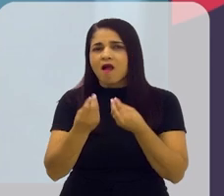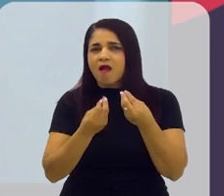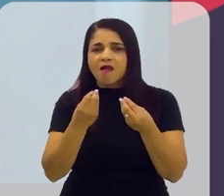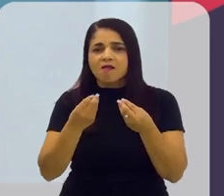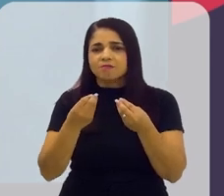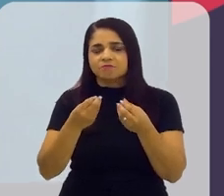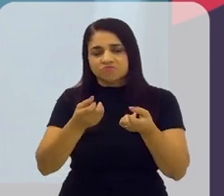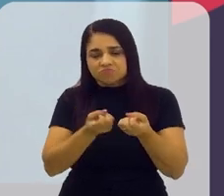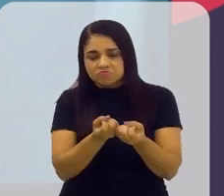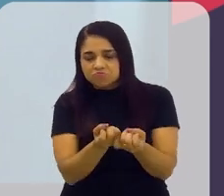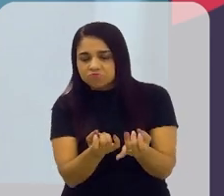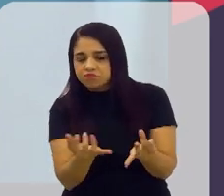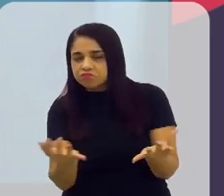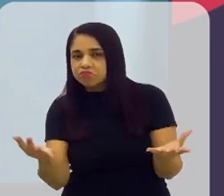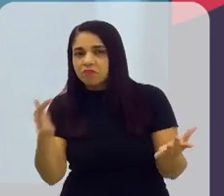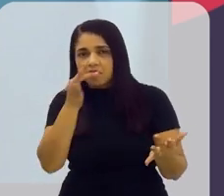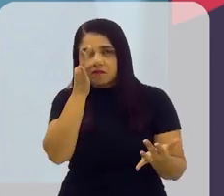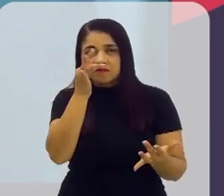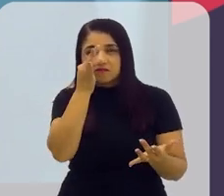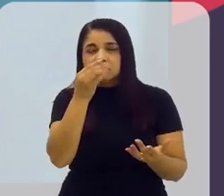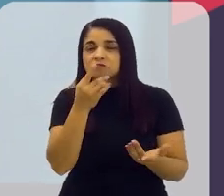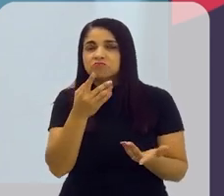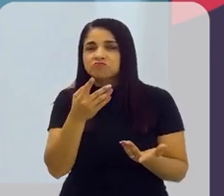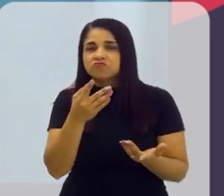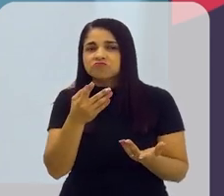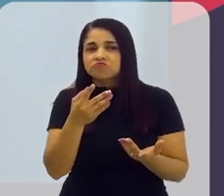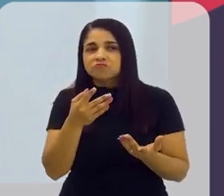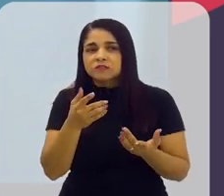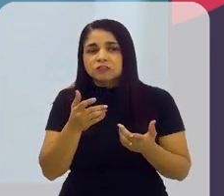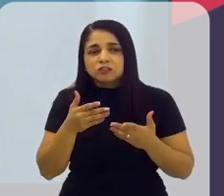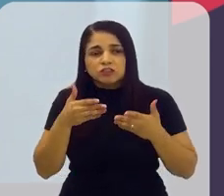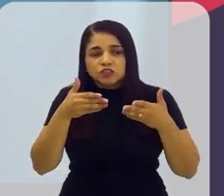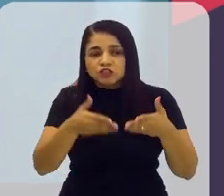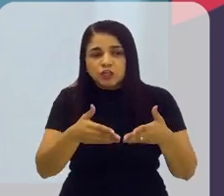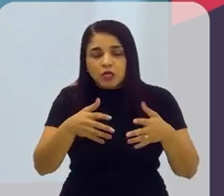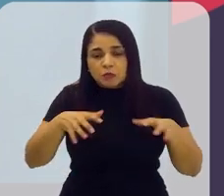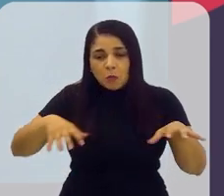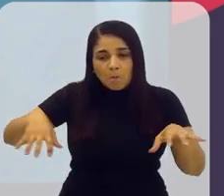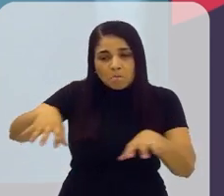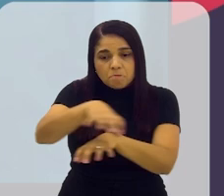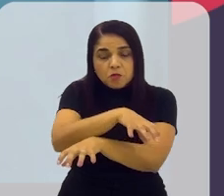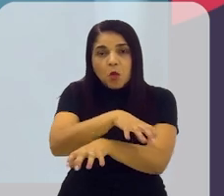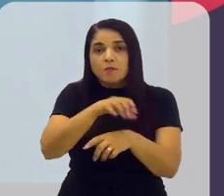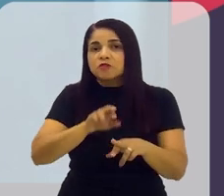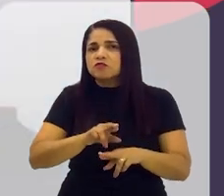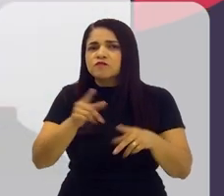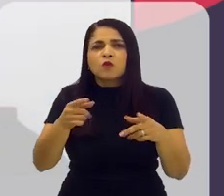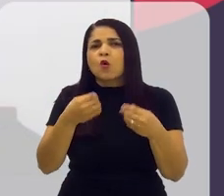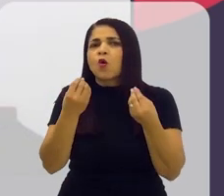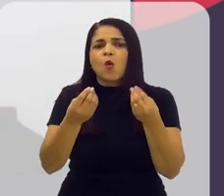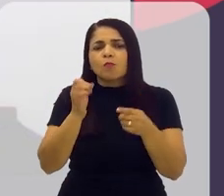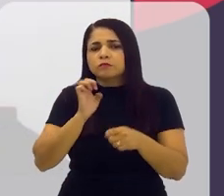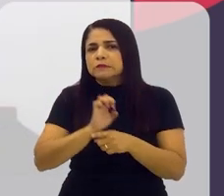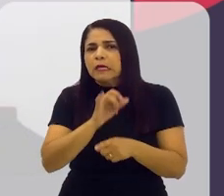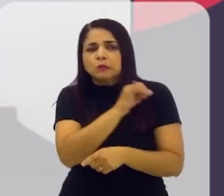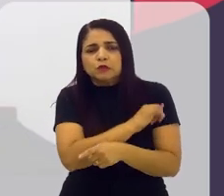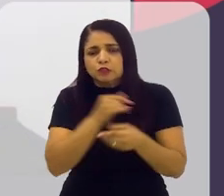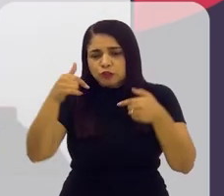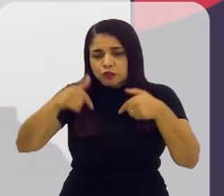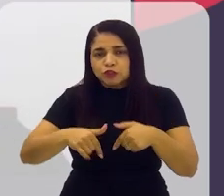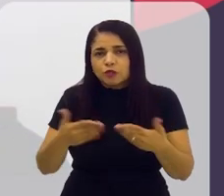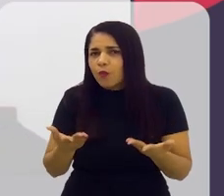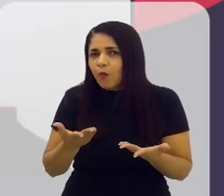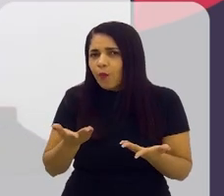ideia de como essa planta chega num bioma diferente? Como que ela veio parar no